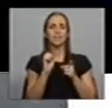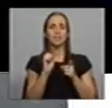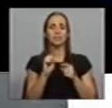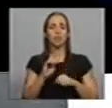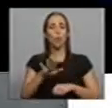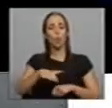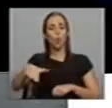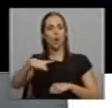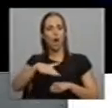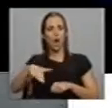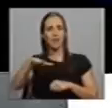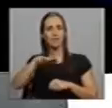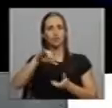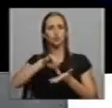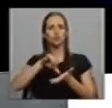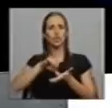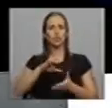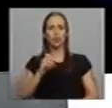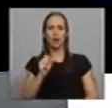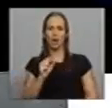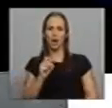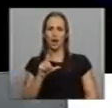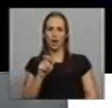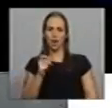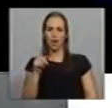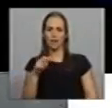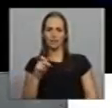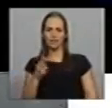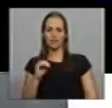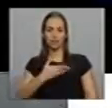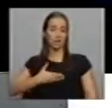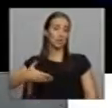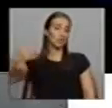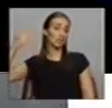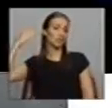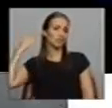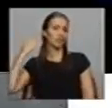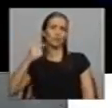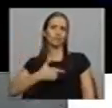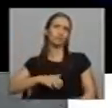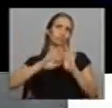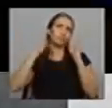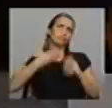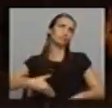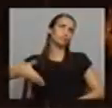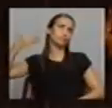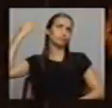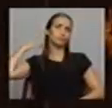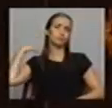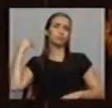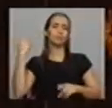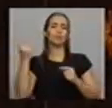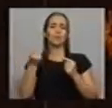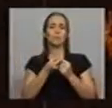centro de galáxias muito, muito antigas. Dito de outra maneira, nós encontramos no universo primordial, muito próximo depois do